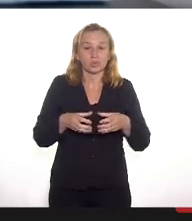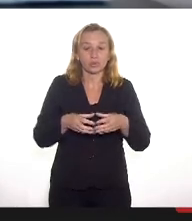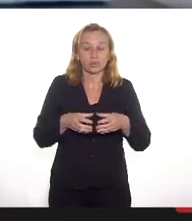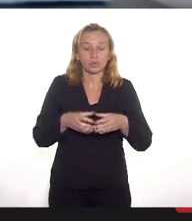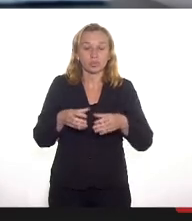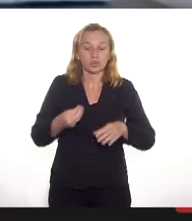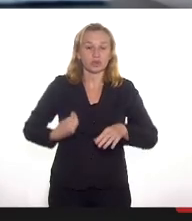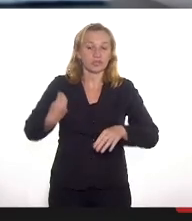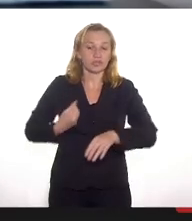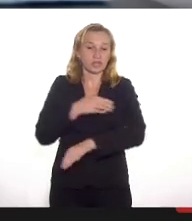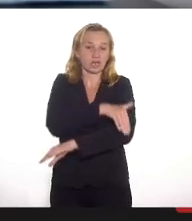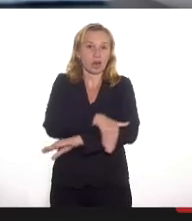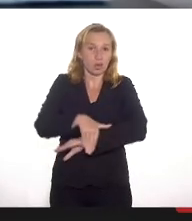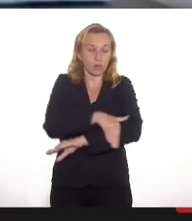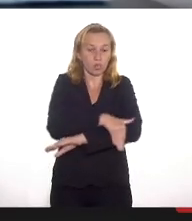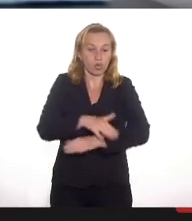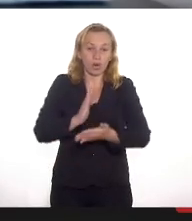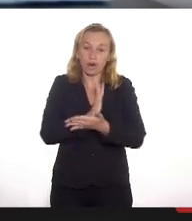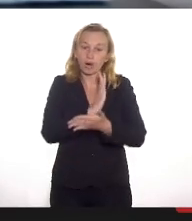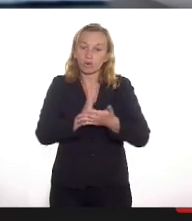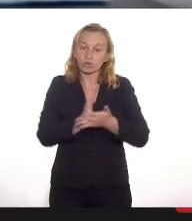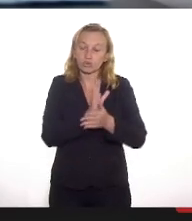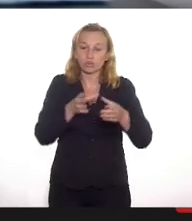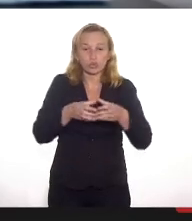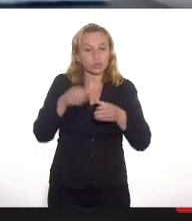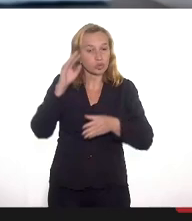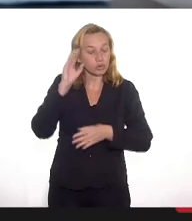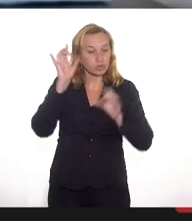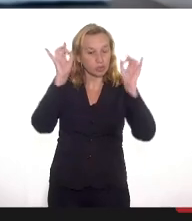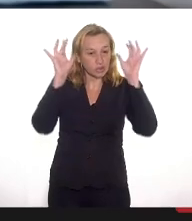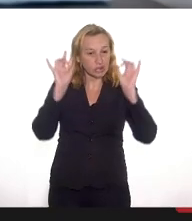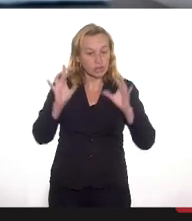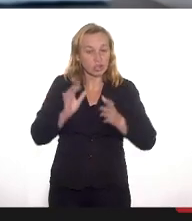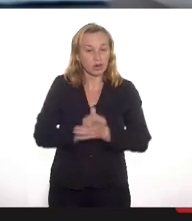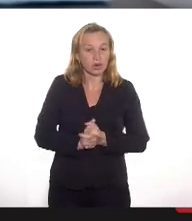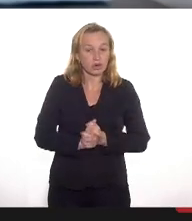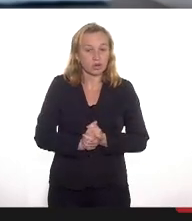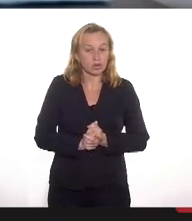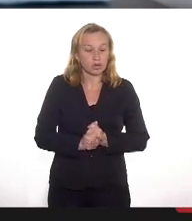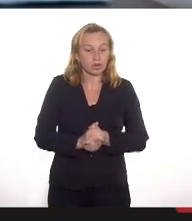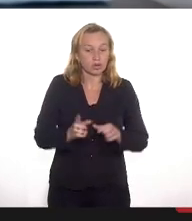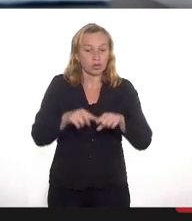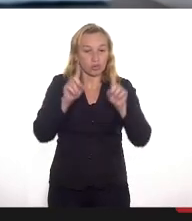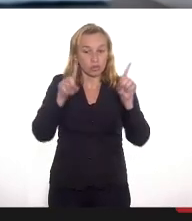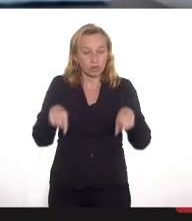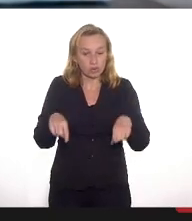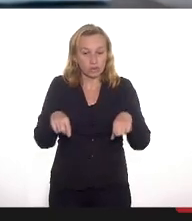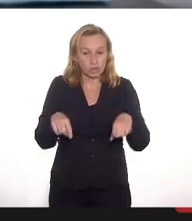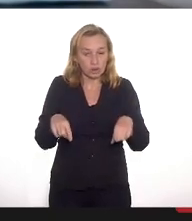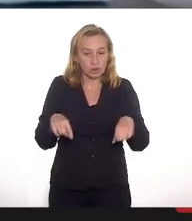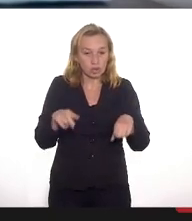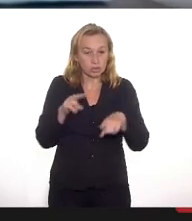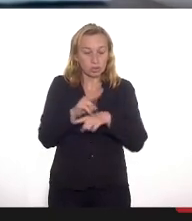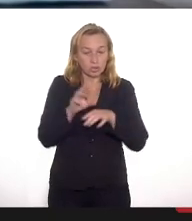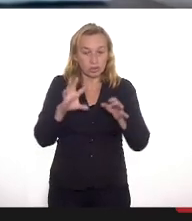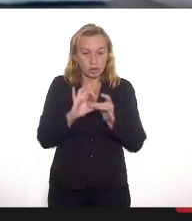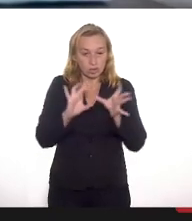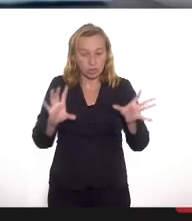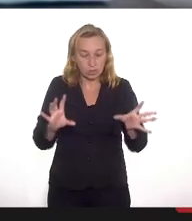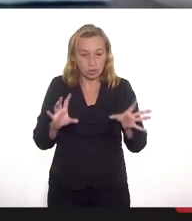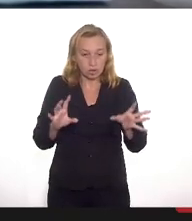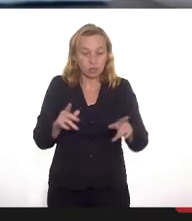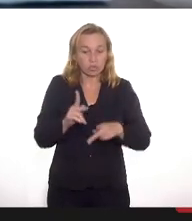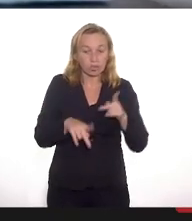rua em alguns grupos especiais temperado Como funcionário do sistema de privação de liberdade e população